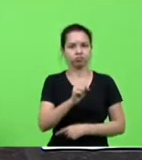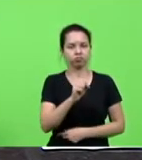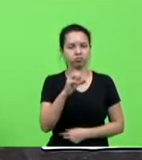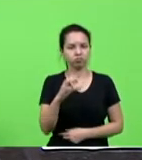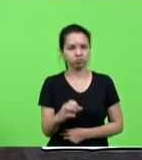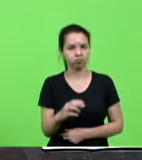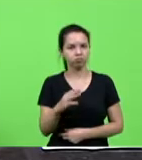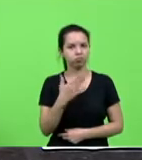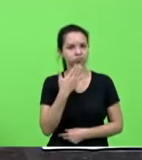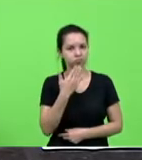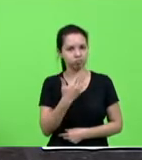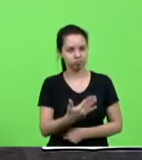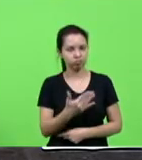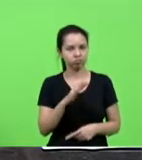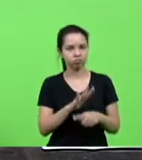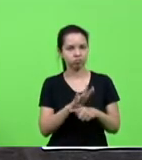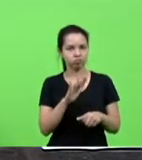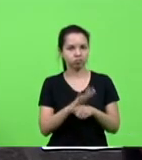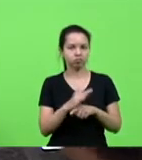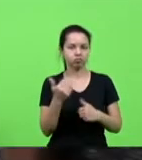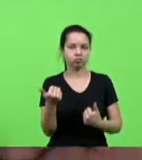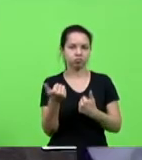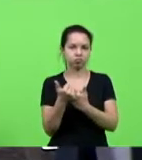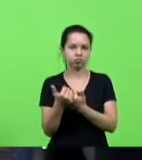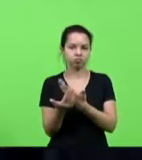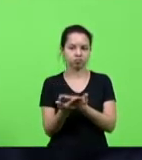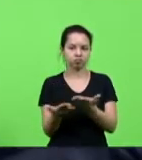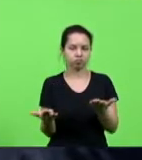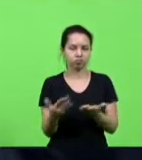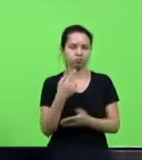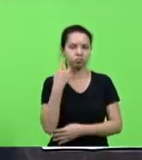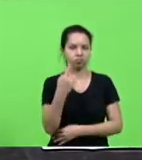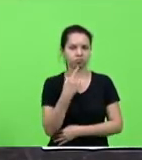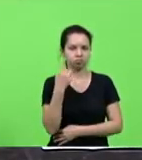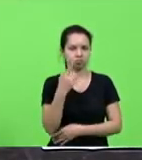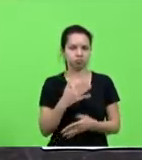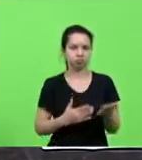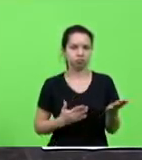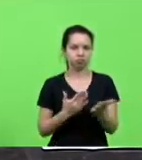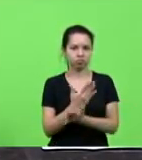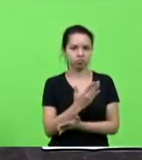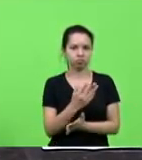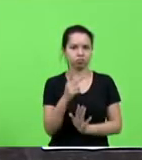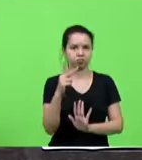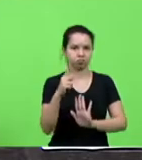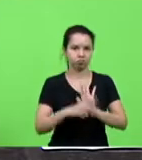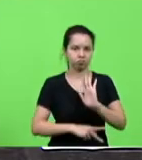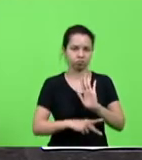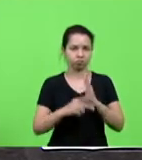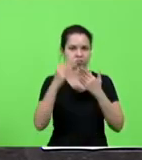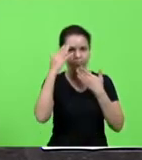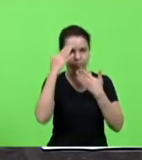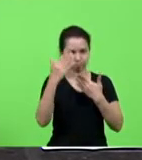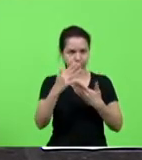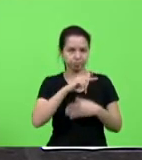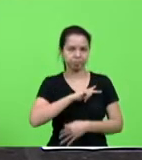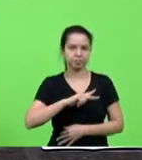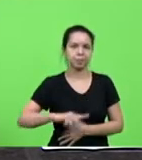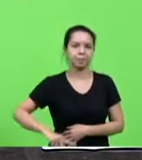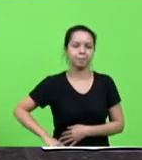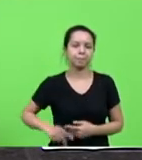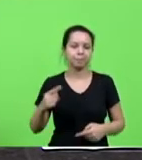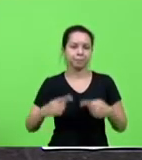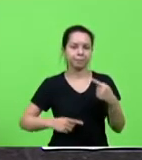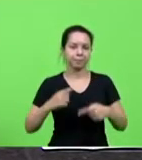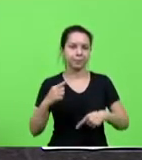a colaboração e o apoio dos nobres colegas para a aprovação deste projeto. Muito obrigado, senhor presidente. Para discutir a matéria,